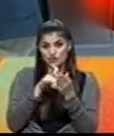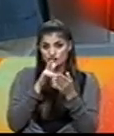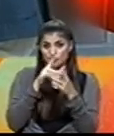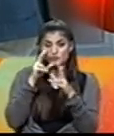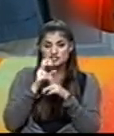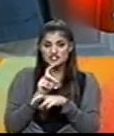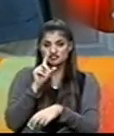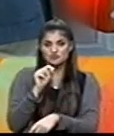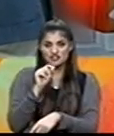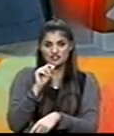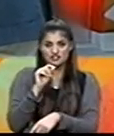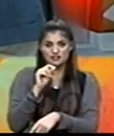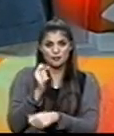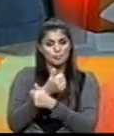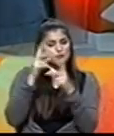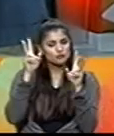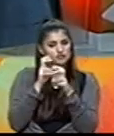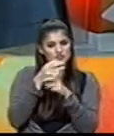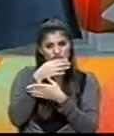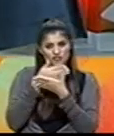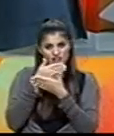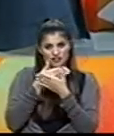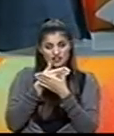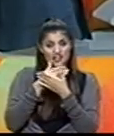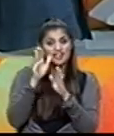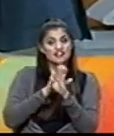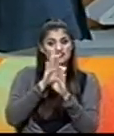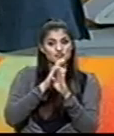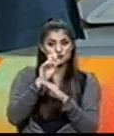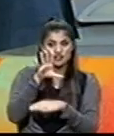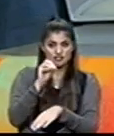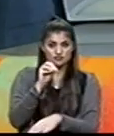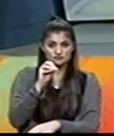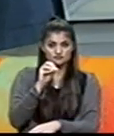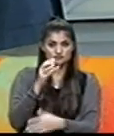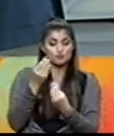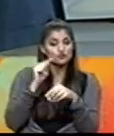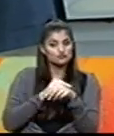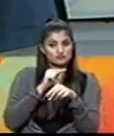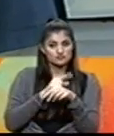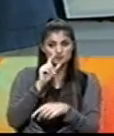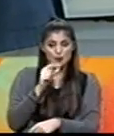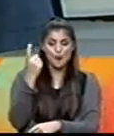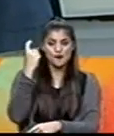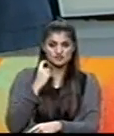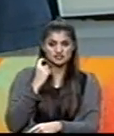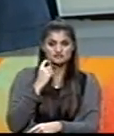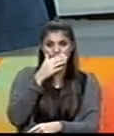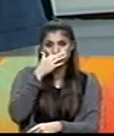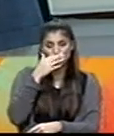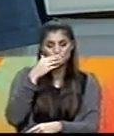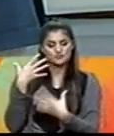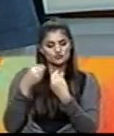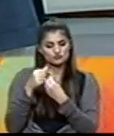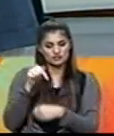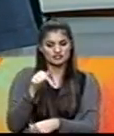mas há sempre bons temas de conversa. Querido Hélio. E muito tempo para ler bons livros. Ontem estiveste aqui connosco,